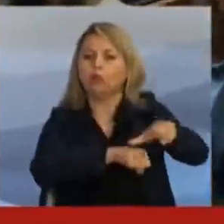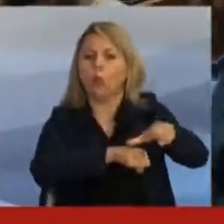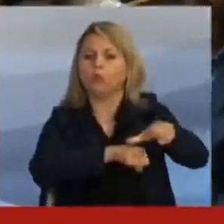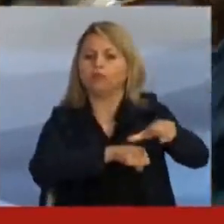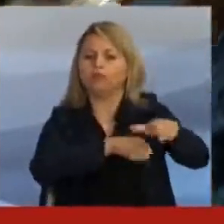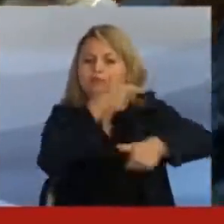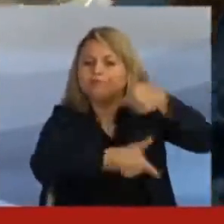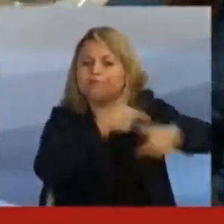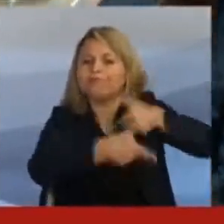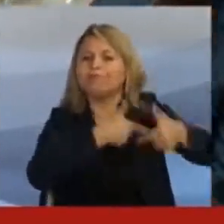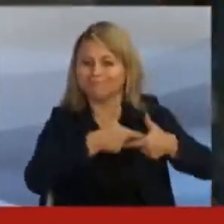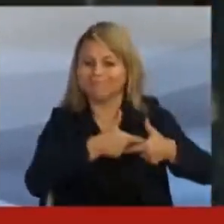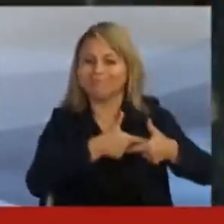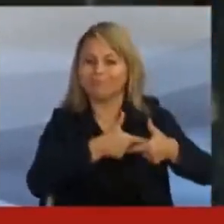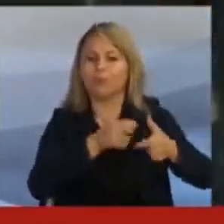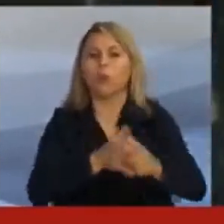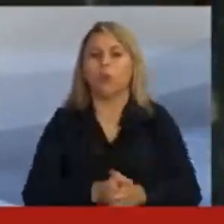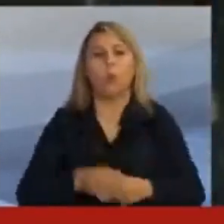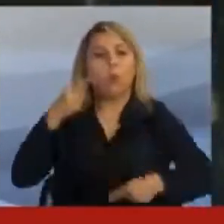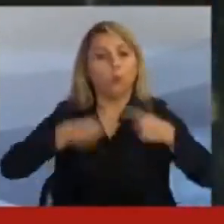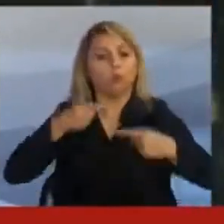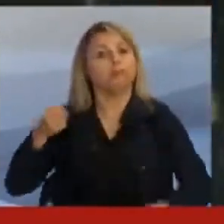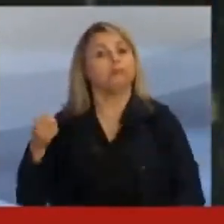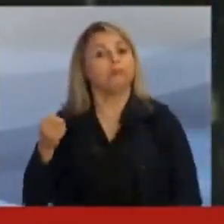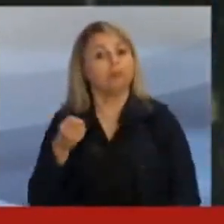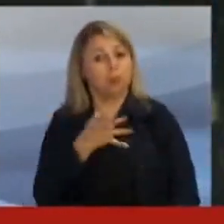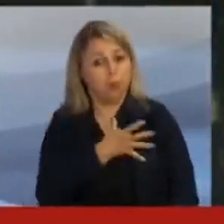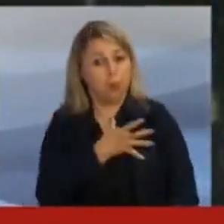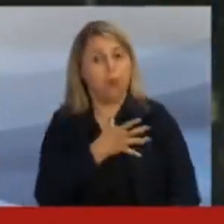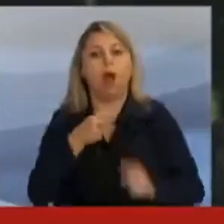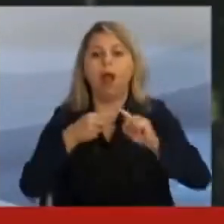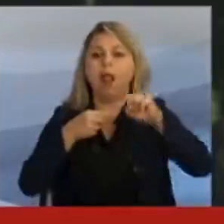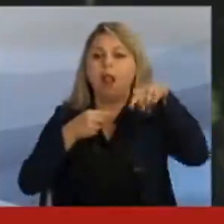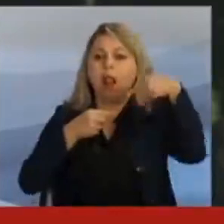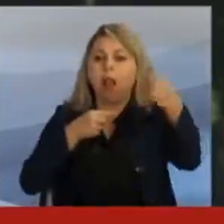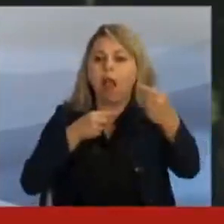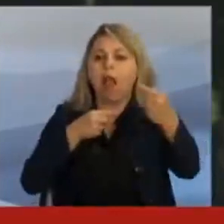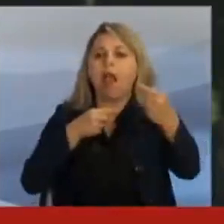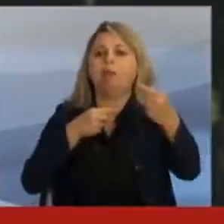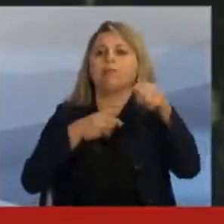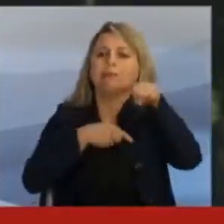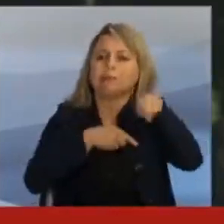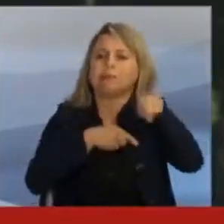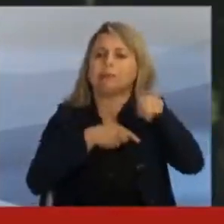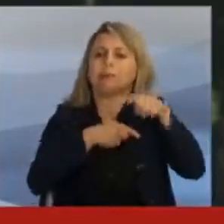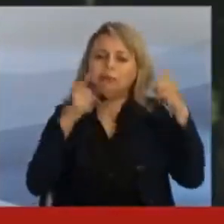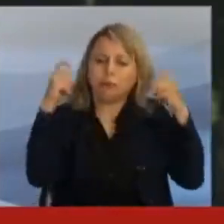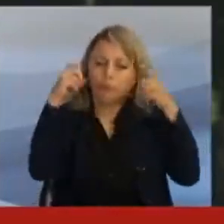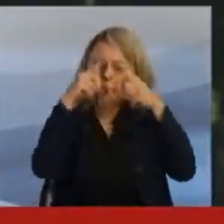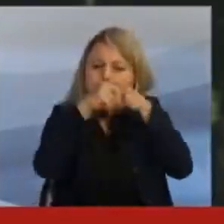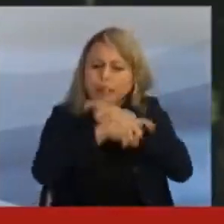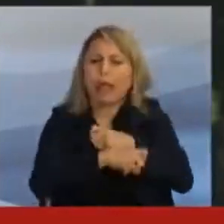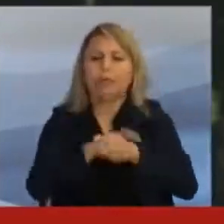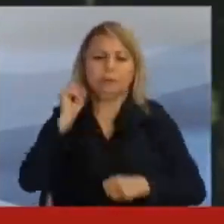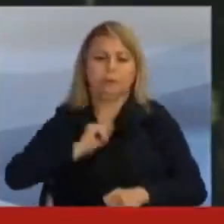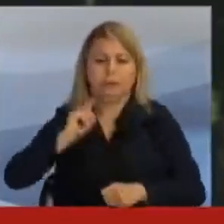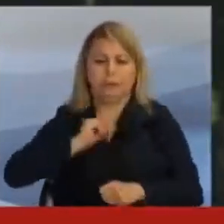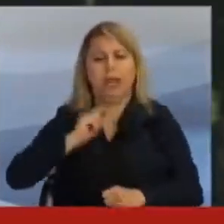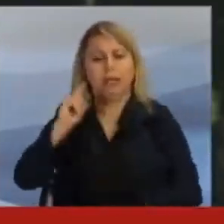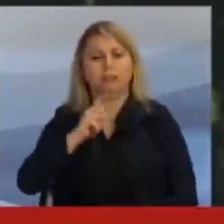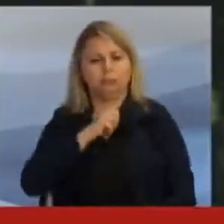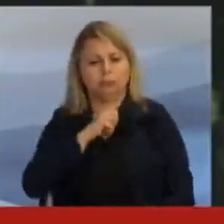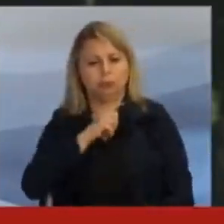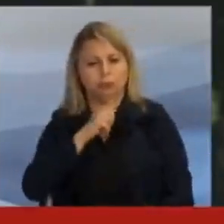trilhos como um político novo além do cenário desolador Que minas se encontrava